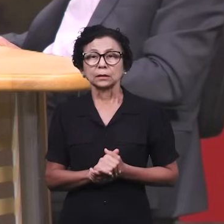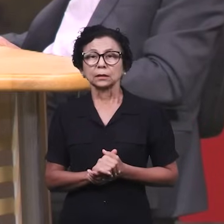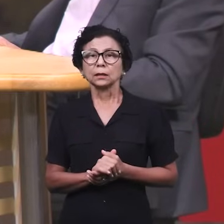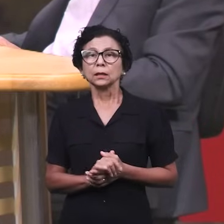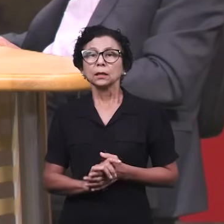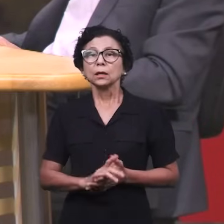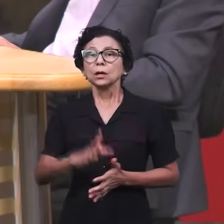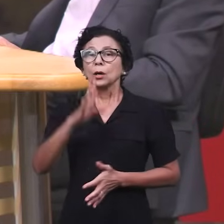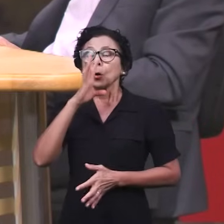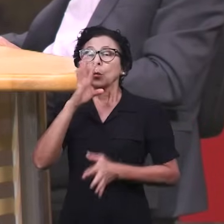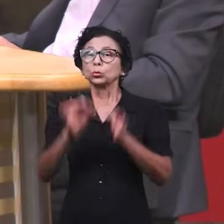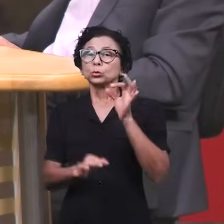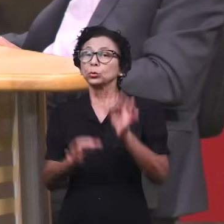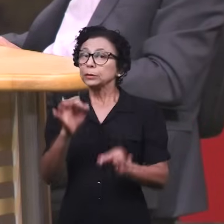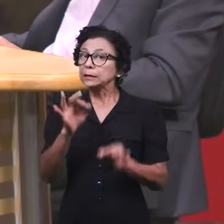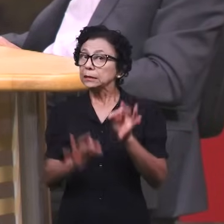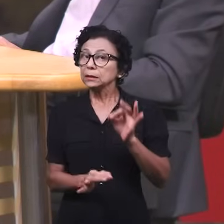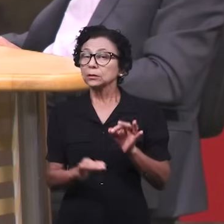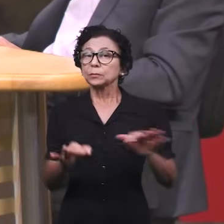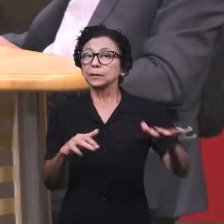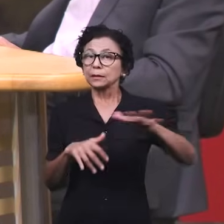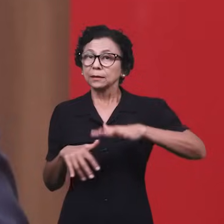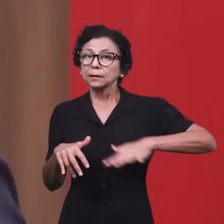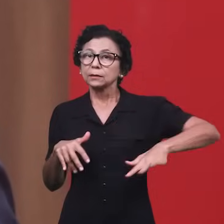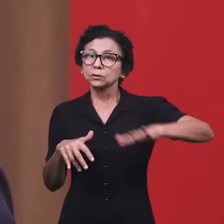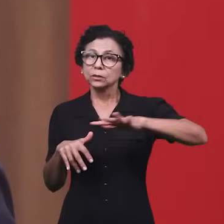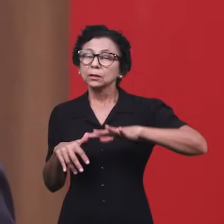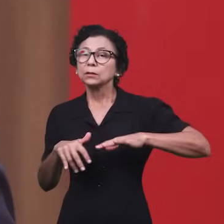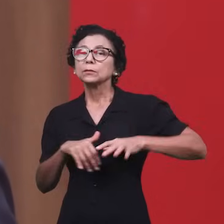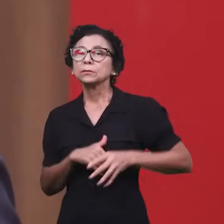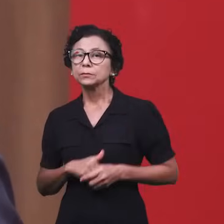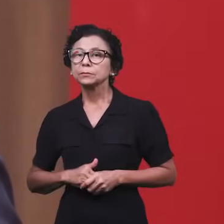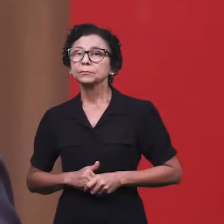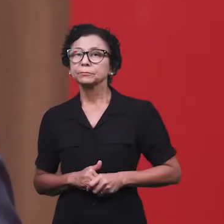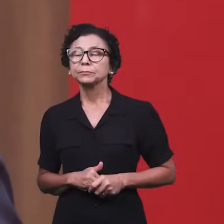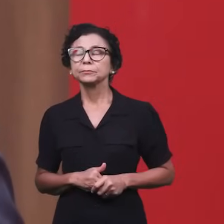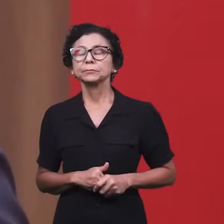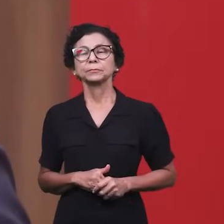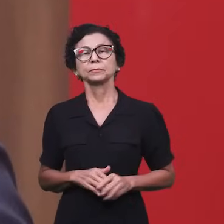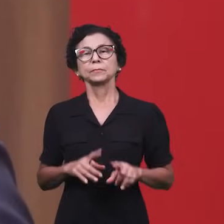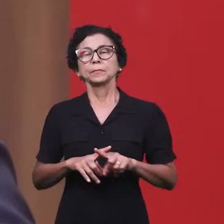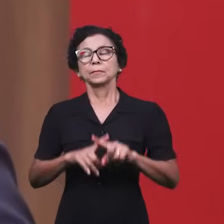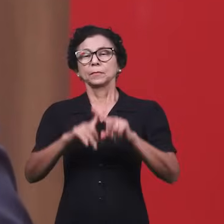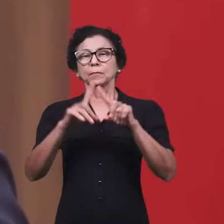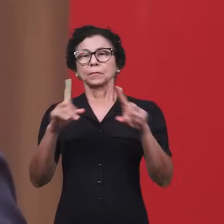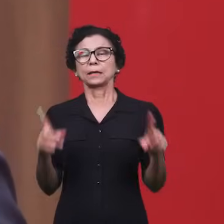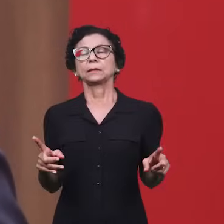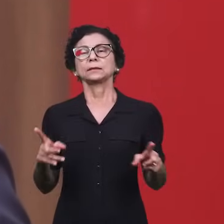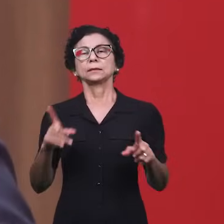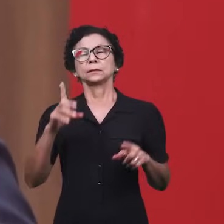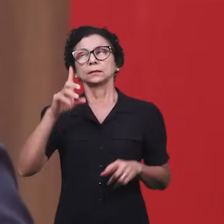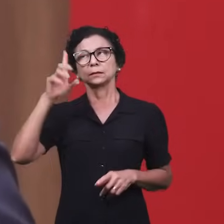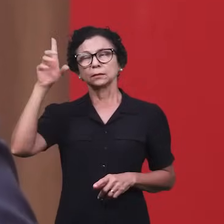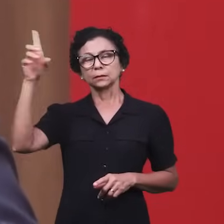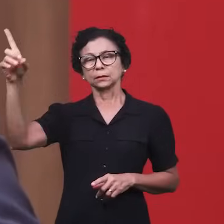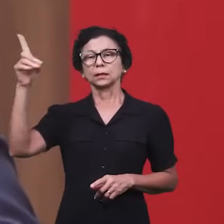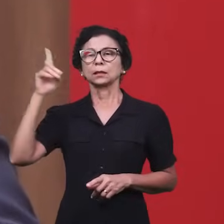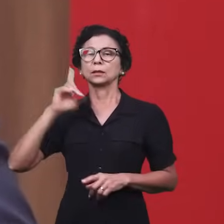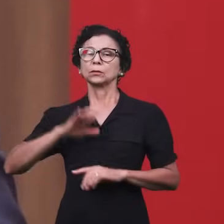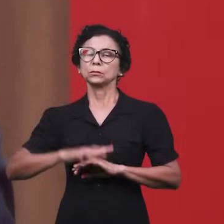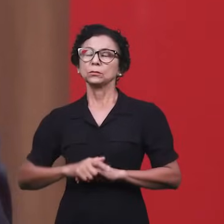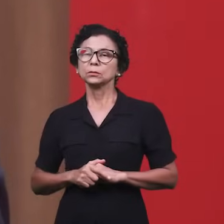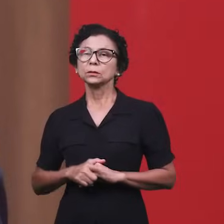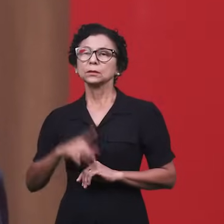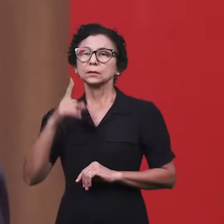a a a um grande juízo Mas antes a uma família que Deus vai preservar Vai guardar a uma